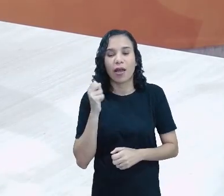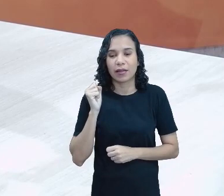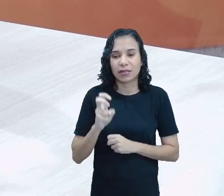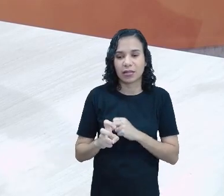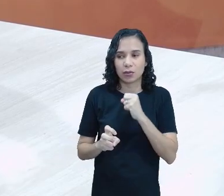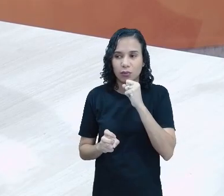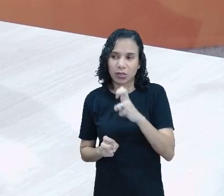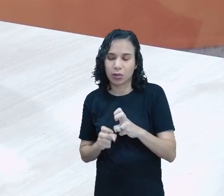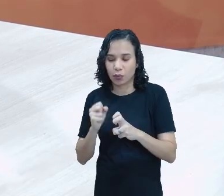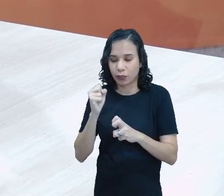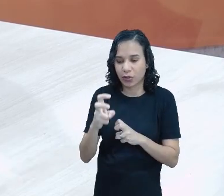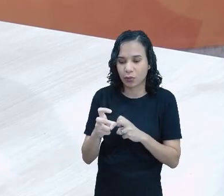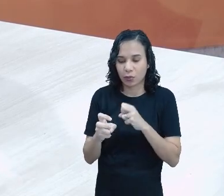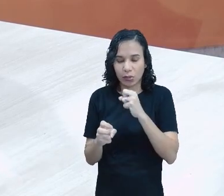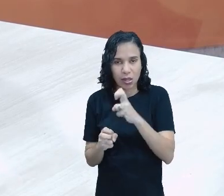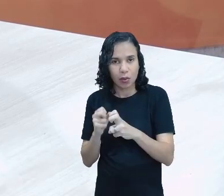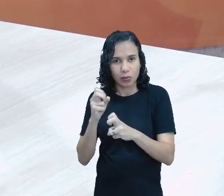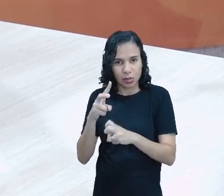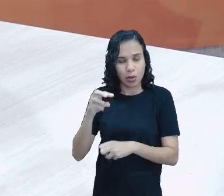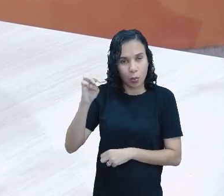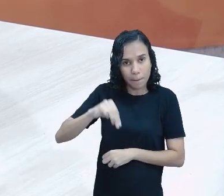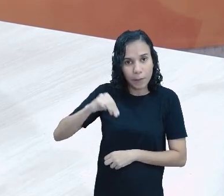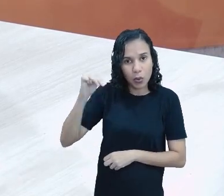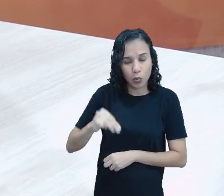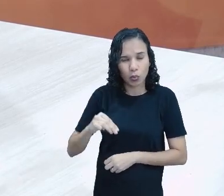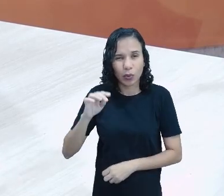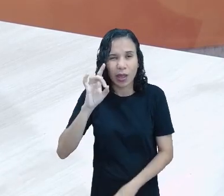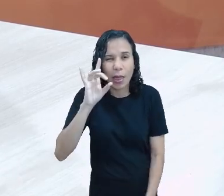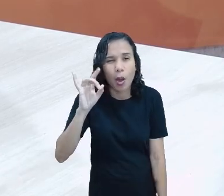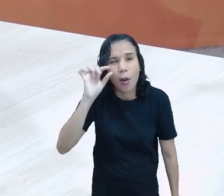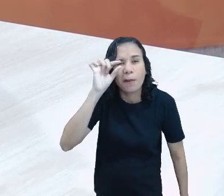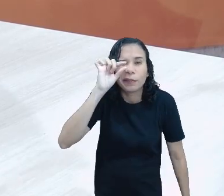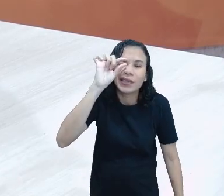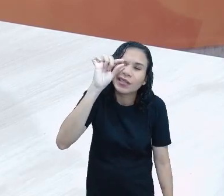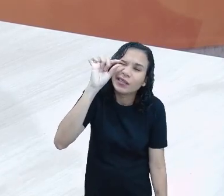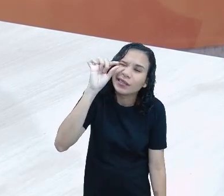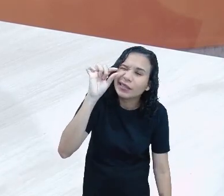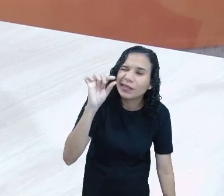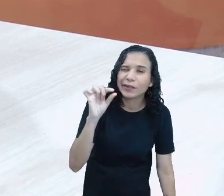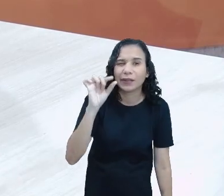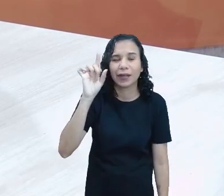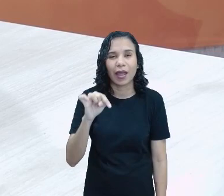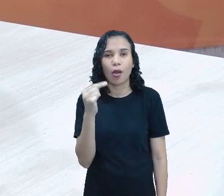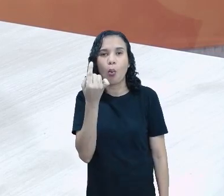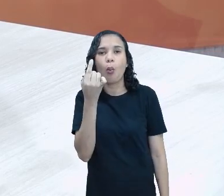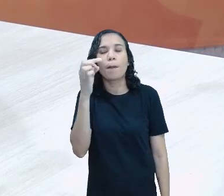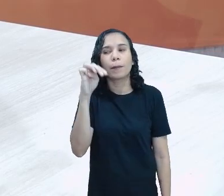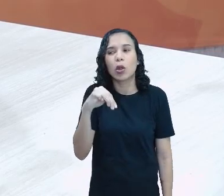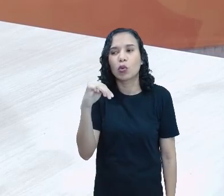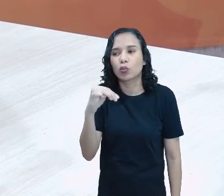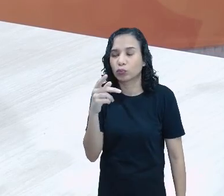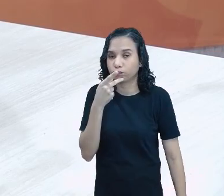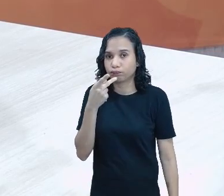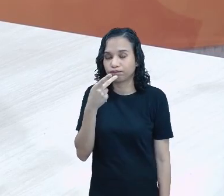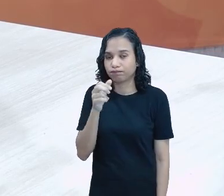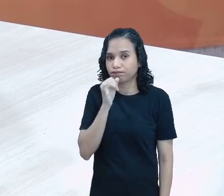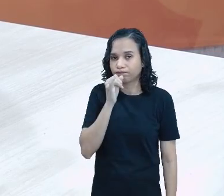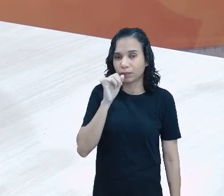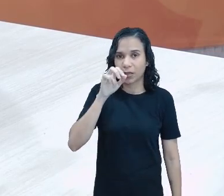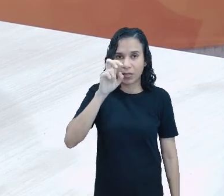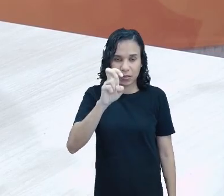em 5. E cada tracinho desse miudinho aqui, ó, é 1 minuto. Então, quando eu saio de